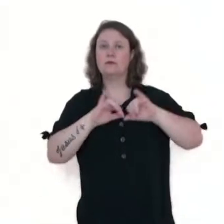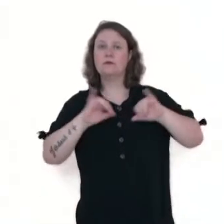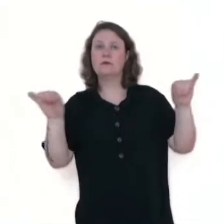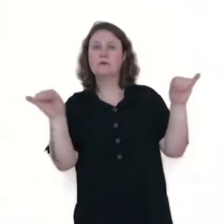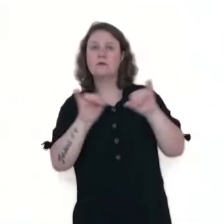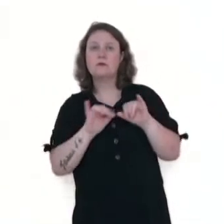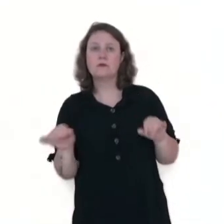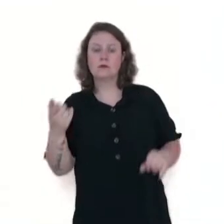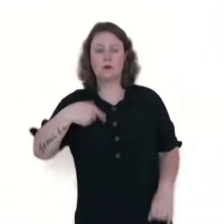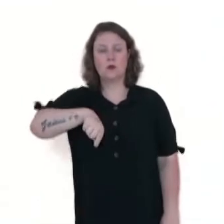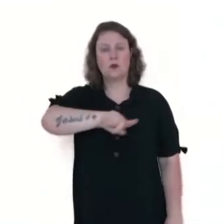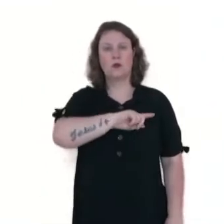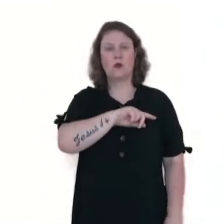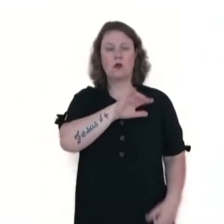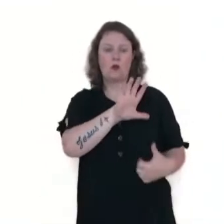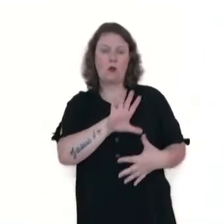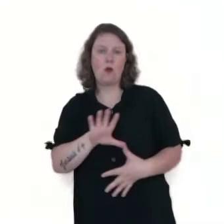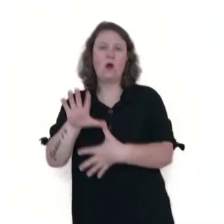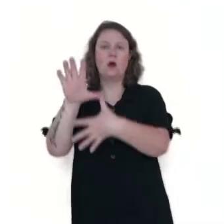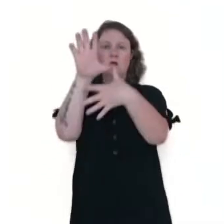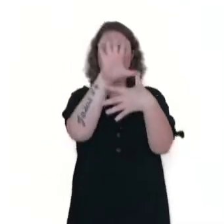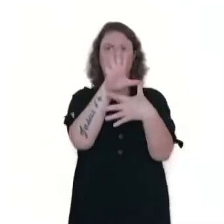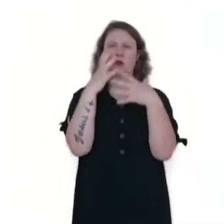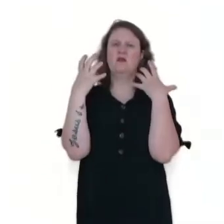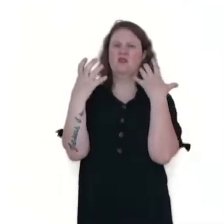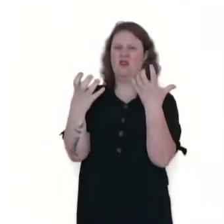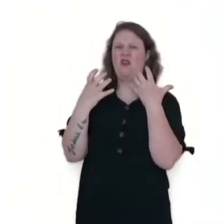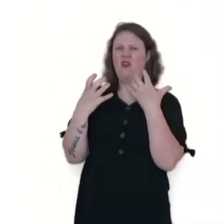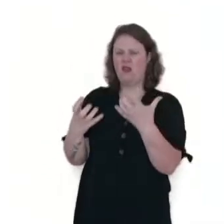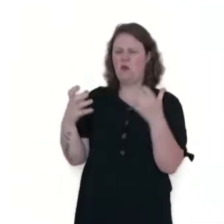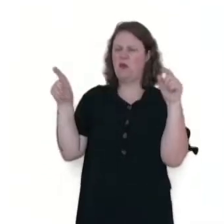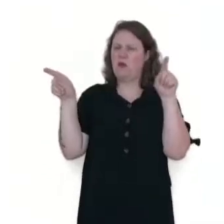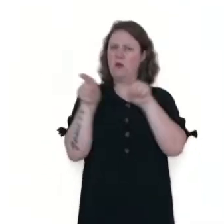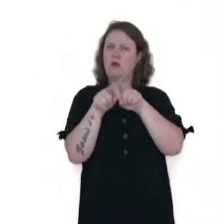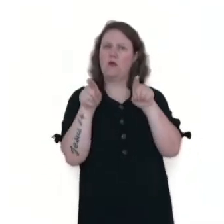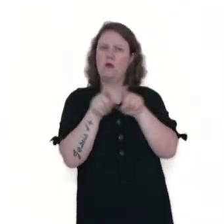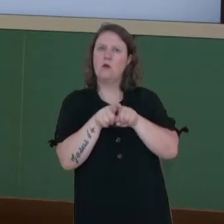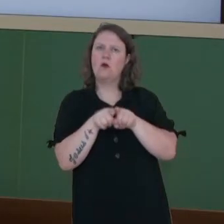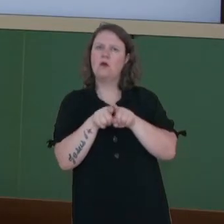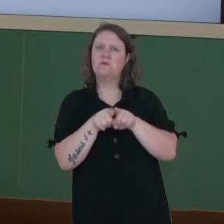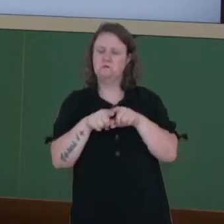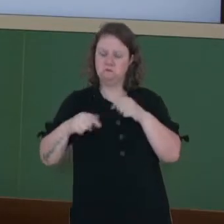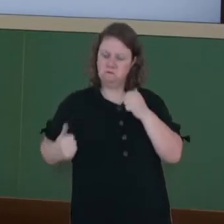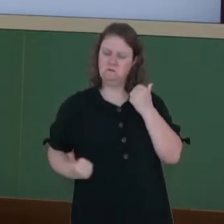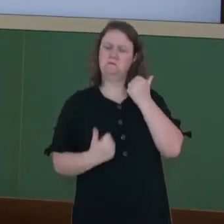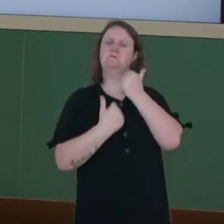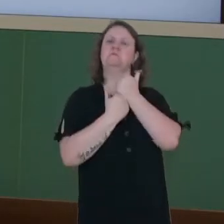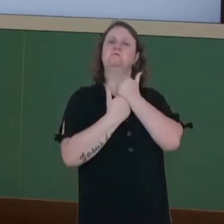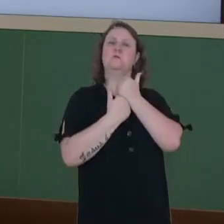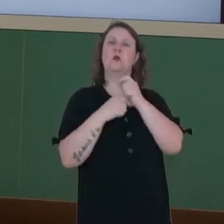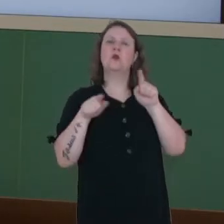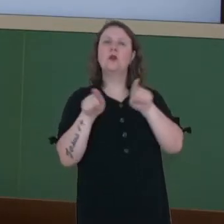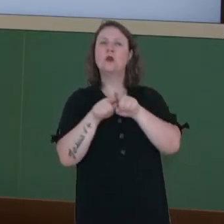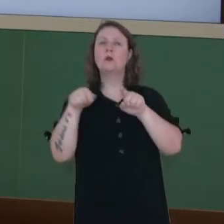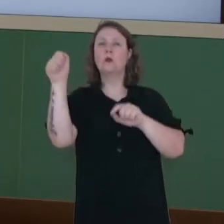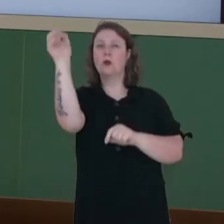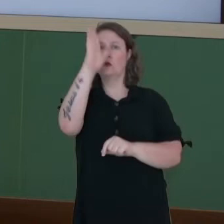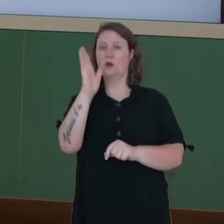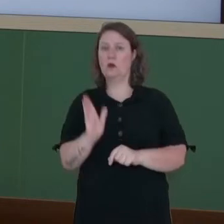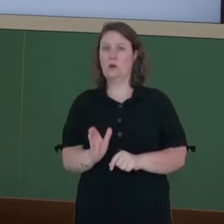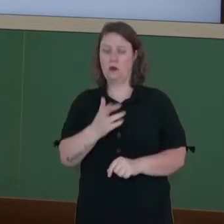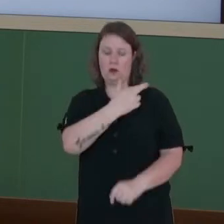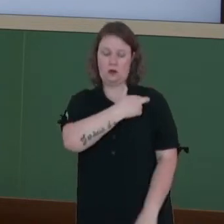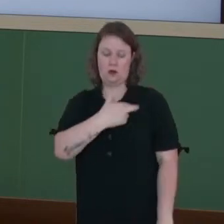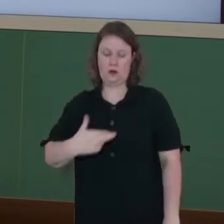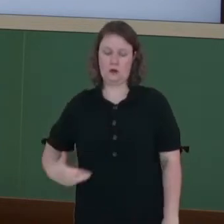somos da América e queremos ser americanos. Somos favoráveis, portanto, que o Brasil adote a